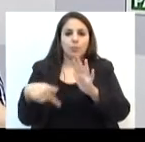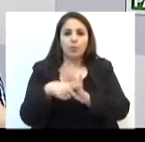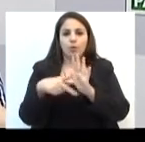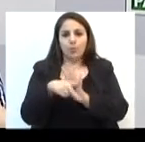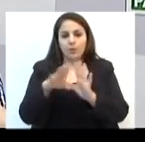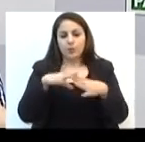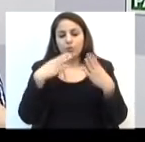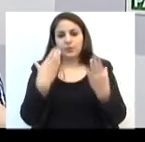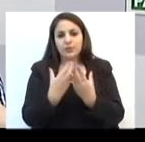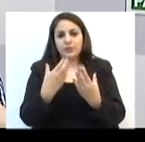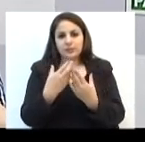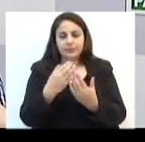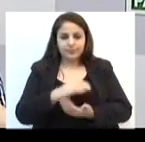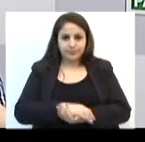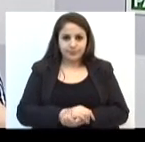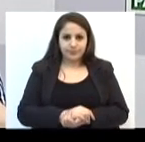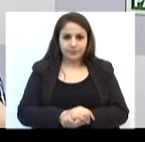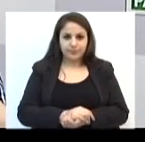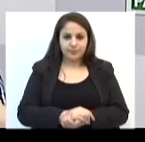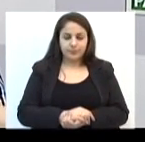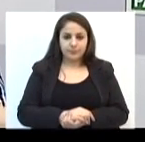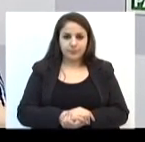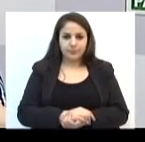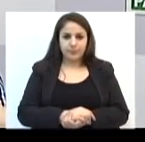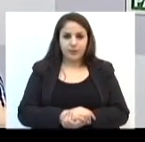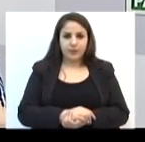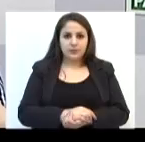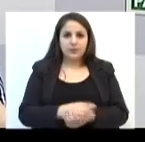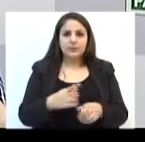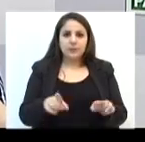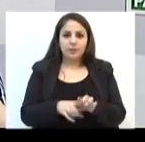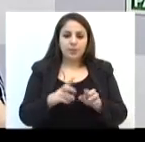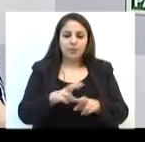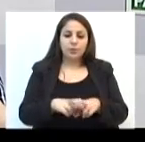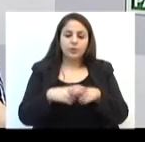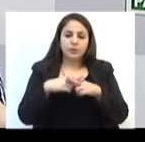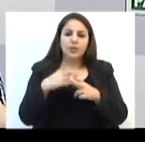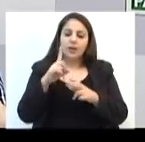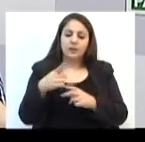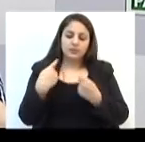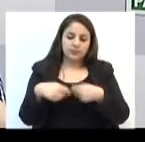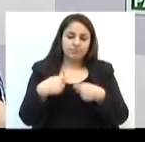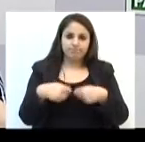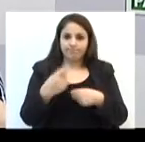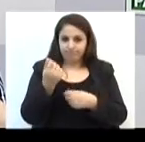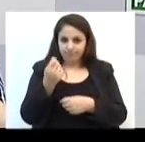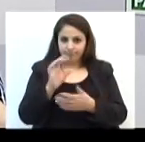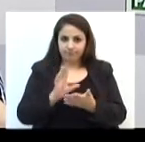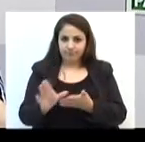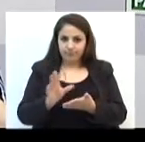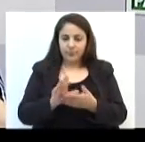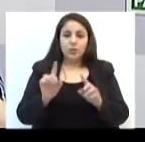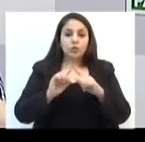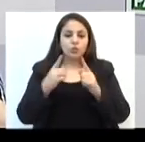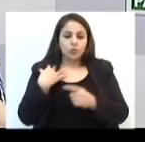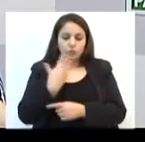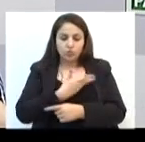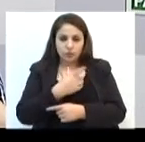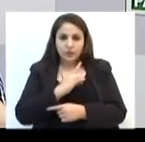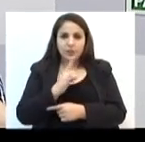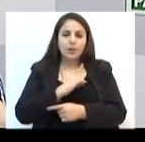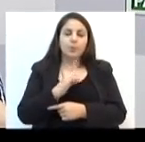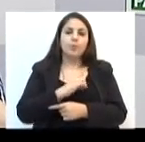da nossa comunidade, que é da nossa cidade. Evidentemente que para isso são necessários recursos. Nós temos